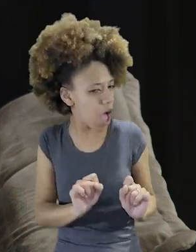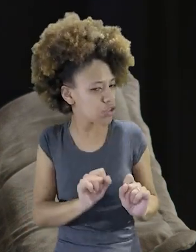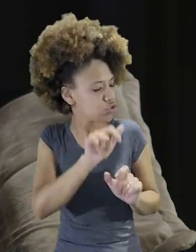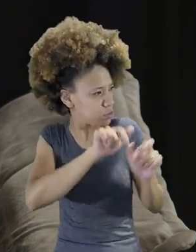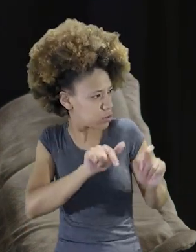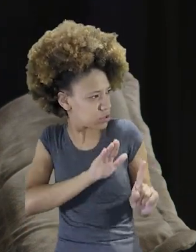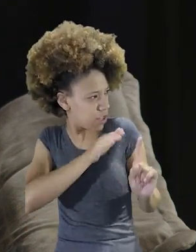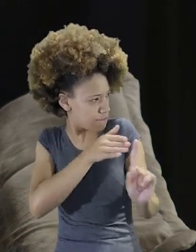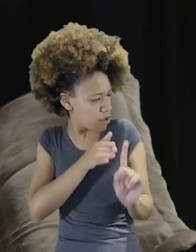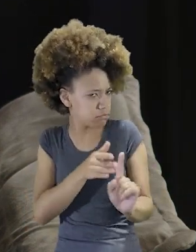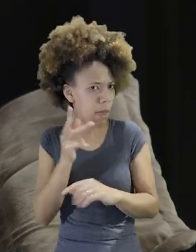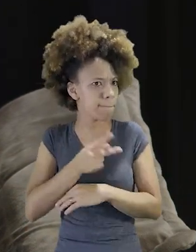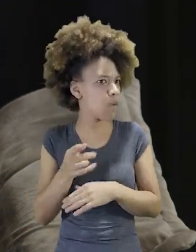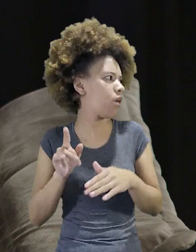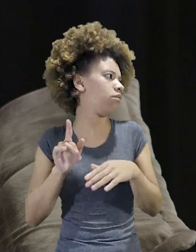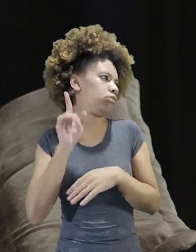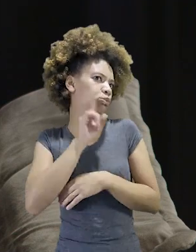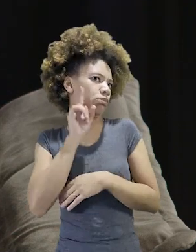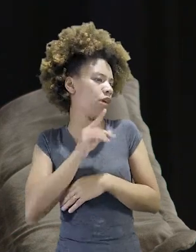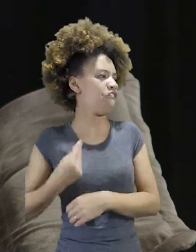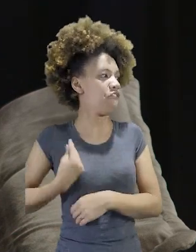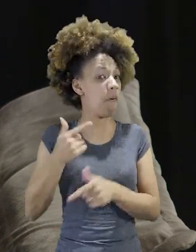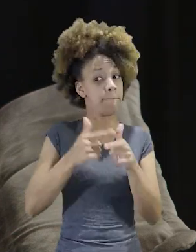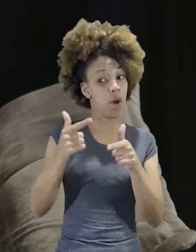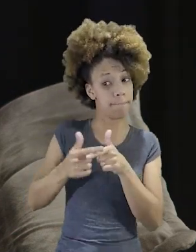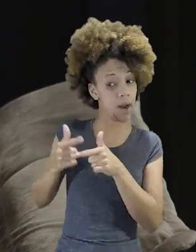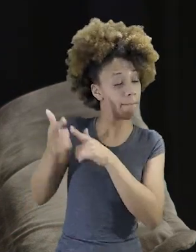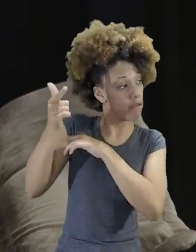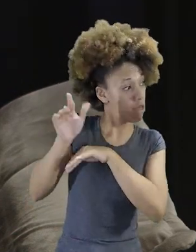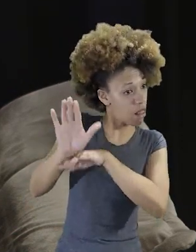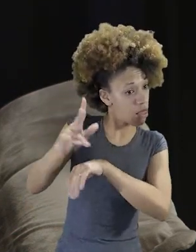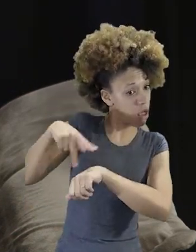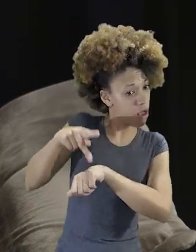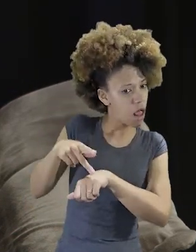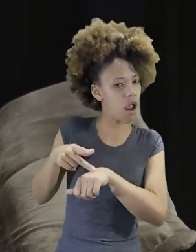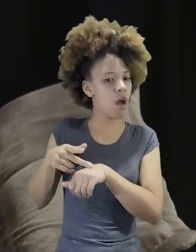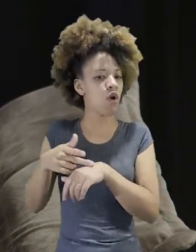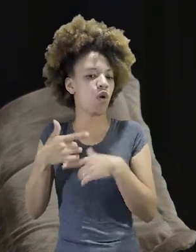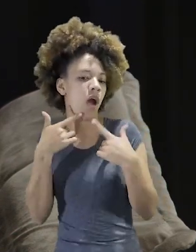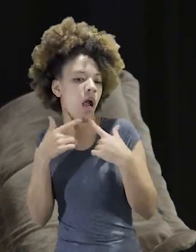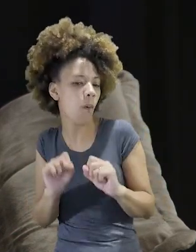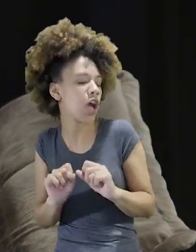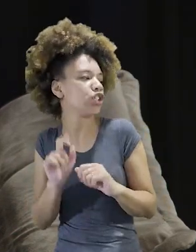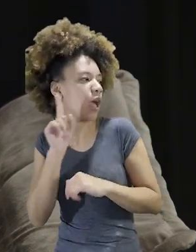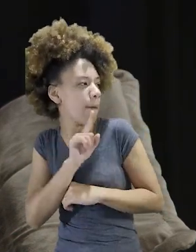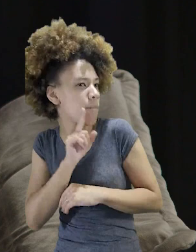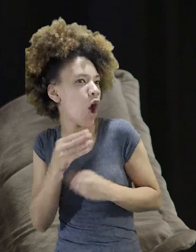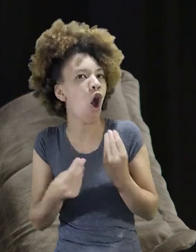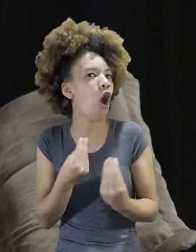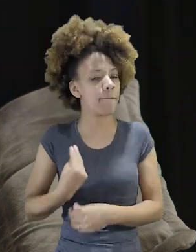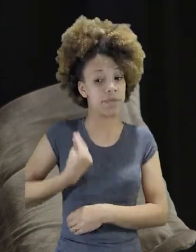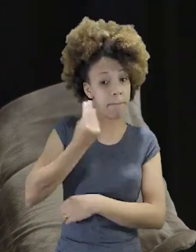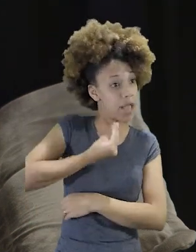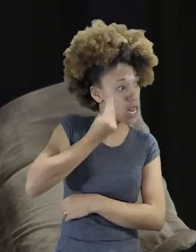vivem problemas americanos com letras Americanas como é que isso fala com essa camada pobre que